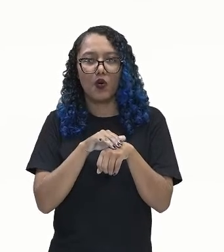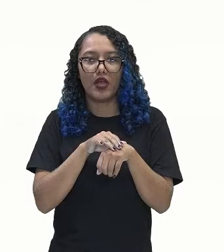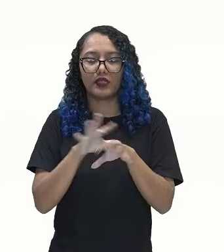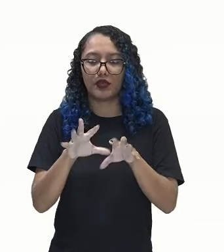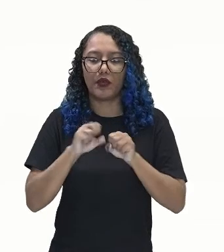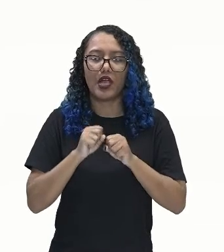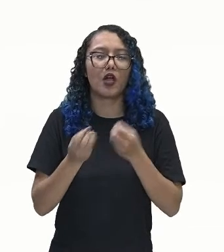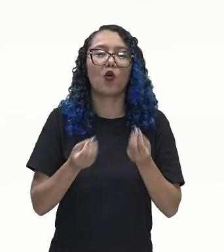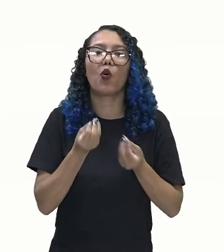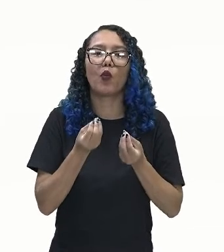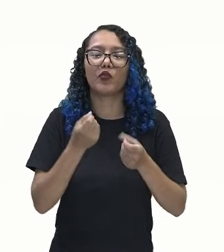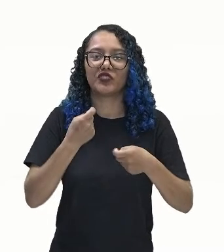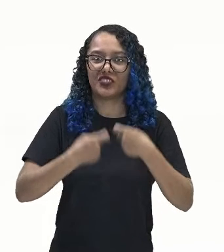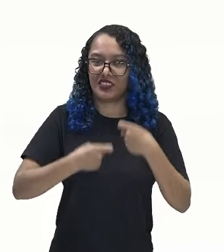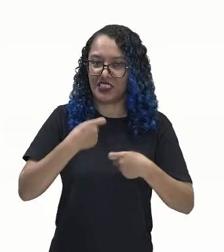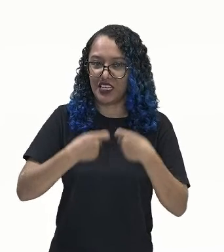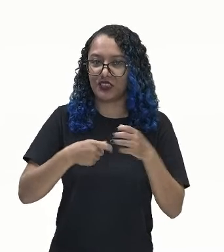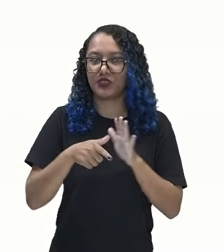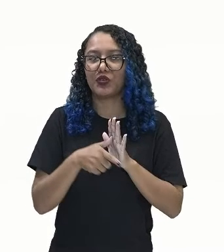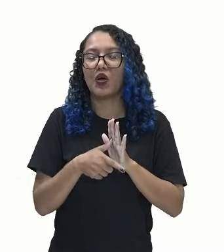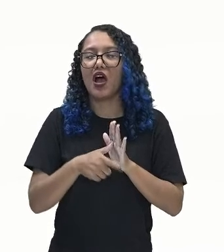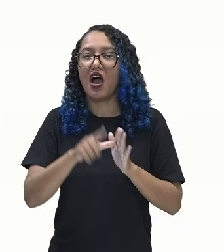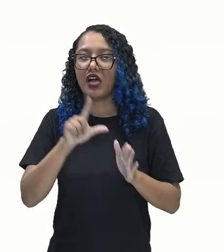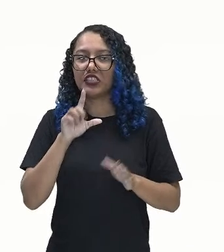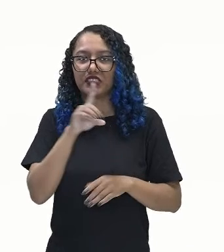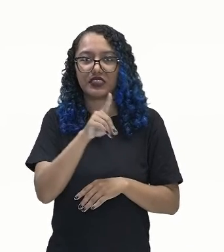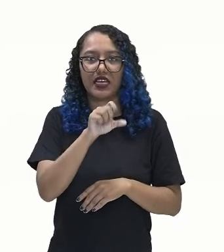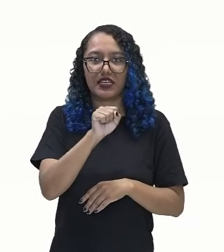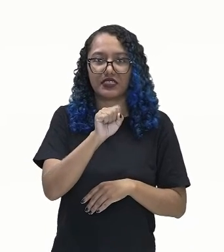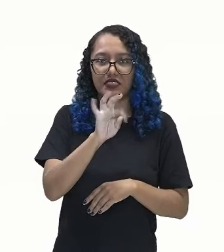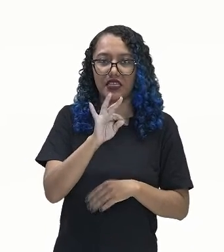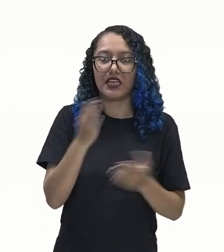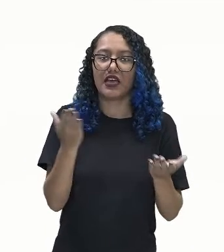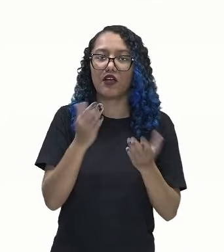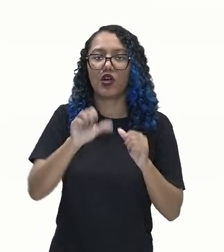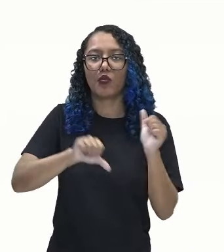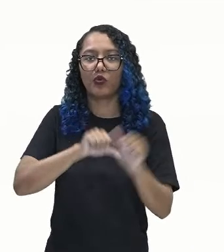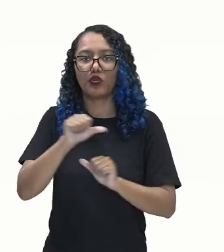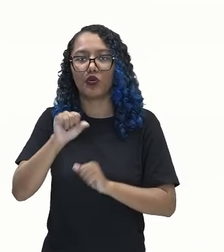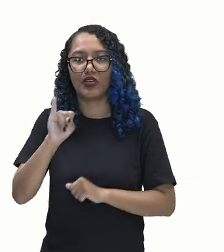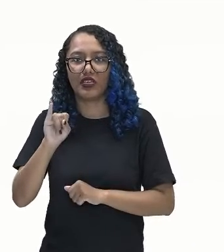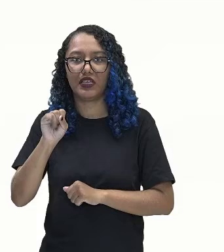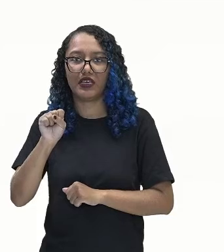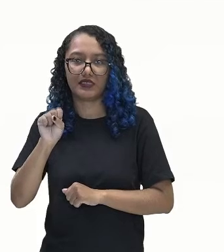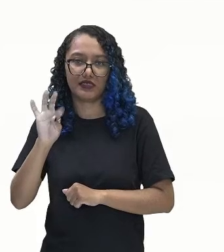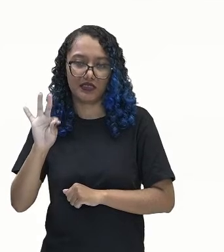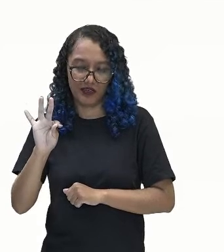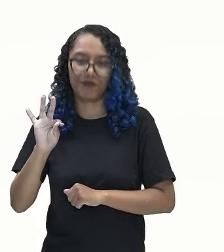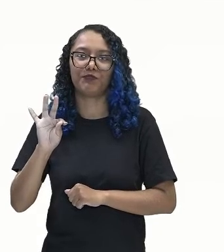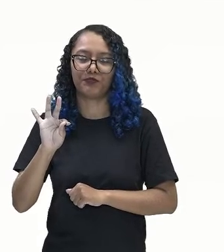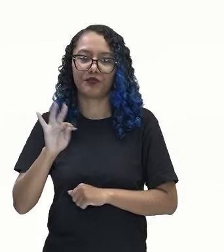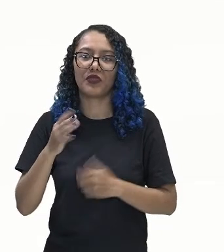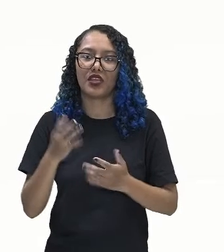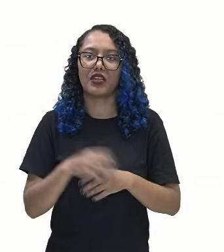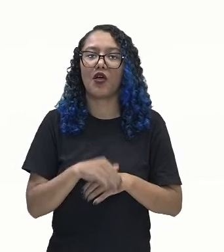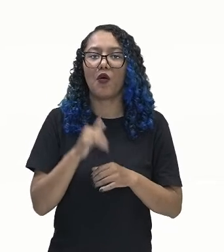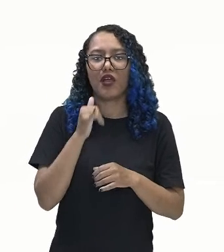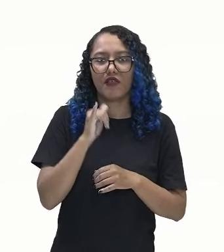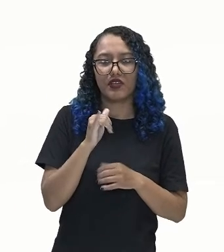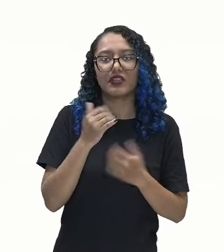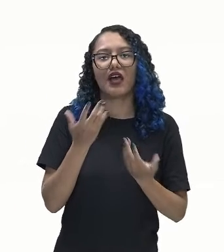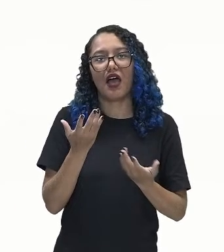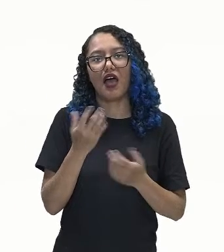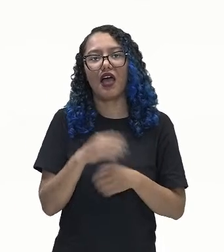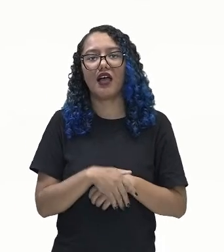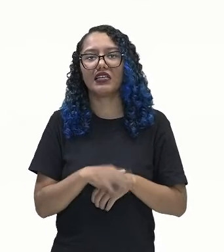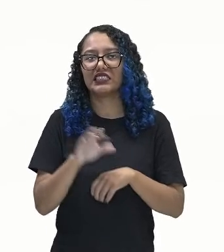que antigamente era chamada de DST e agora é IST, né? Mudou aí a sigla. Então, para não falar assim, falava o gálico. Aquela